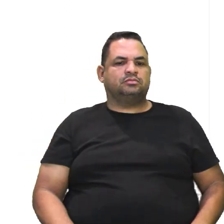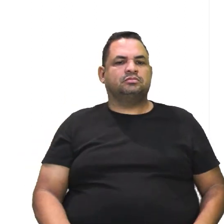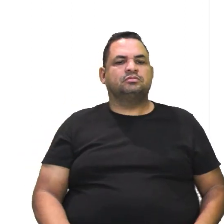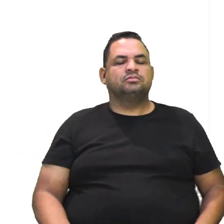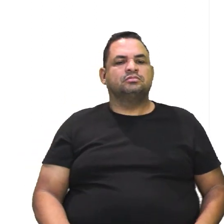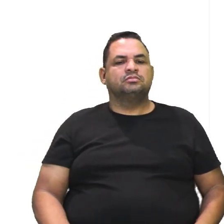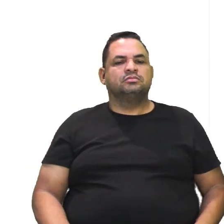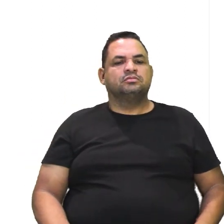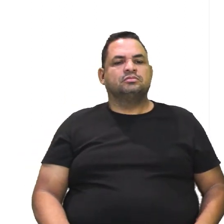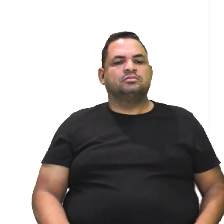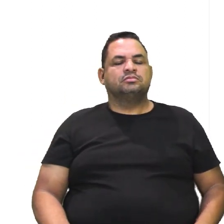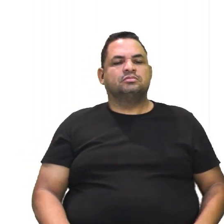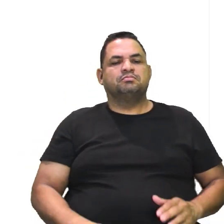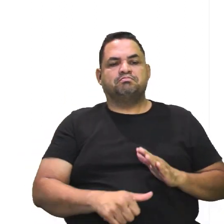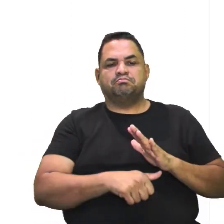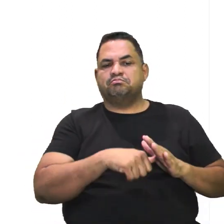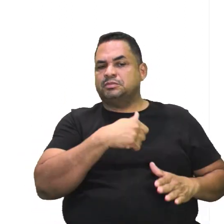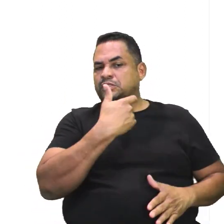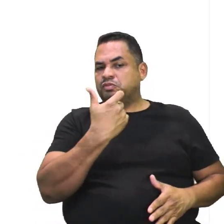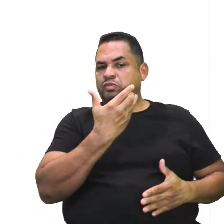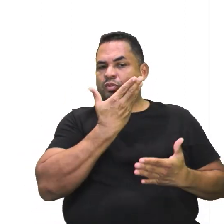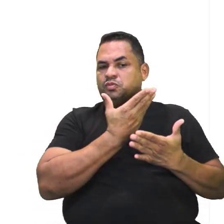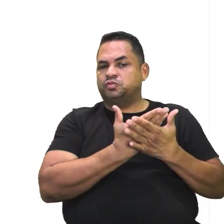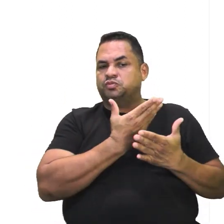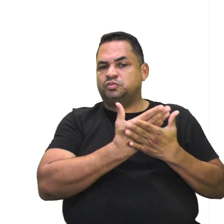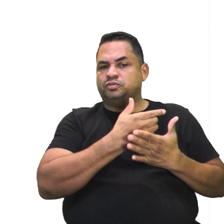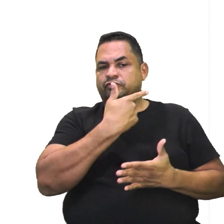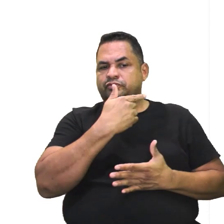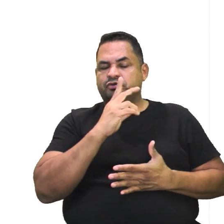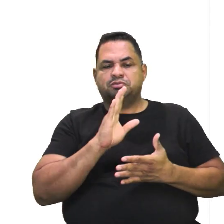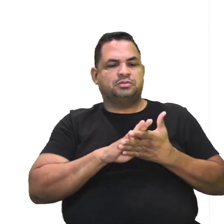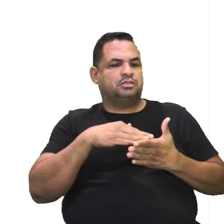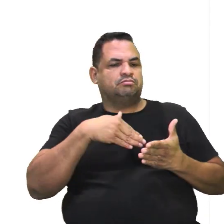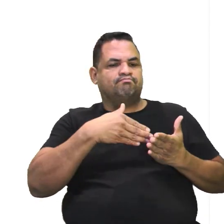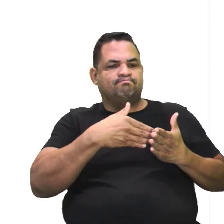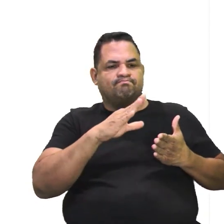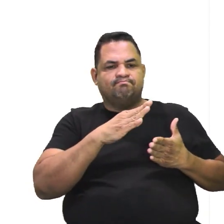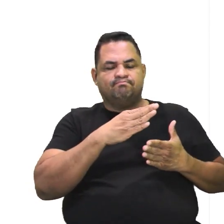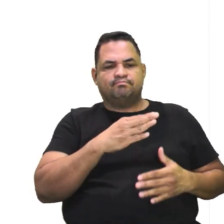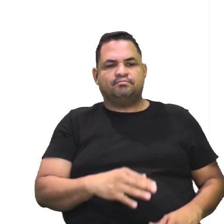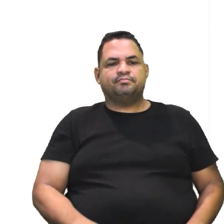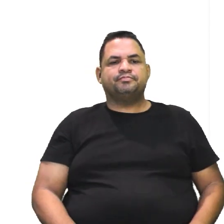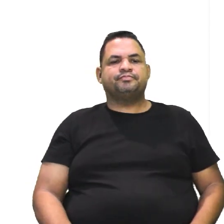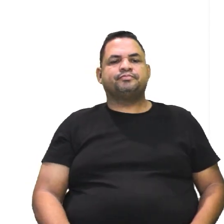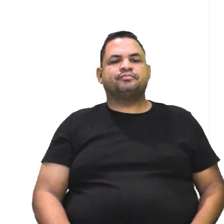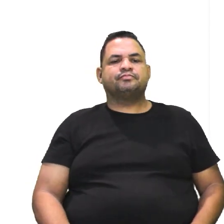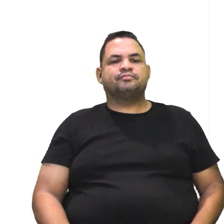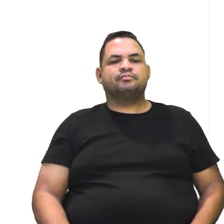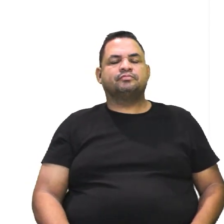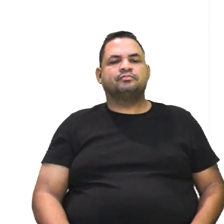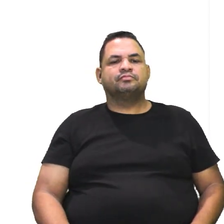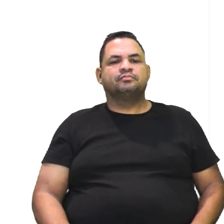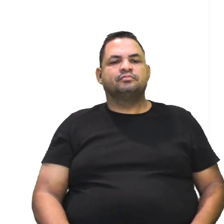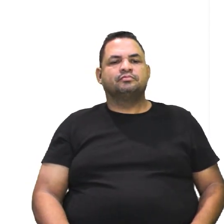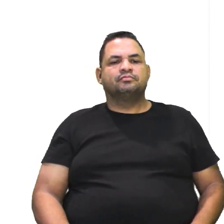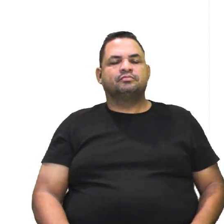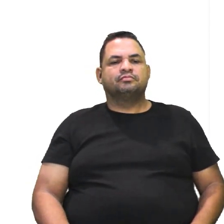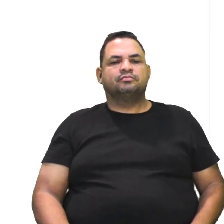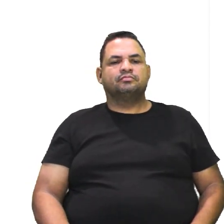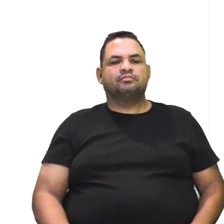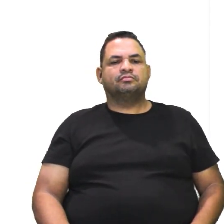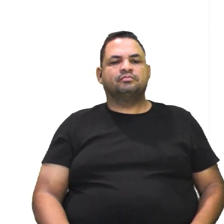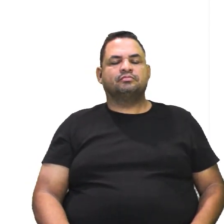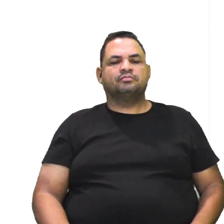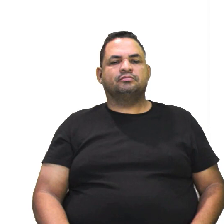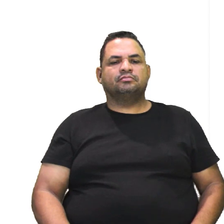Tem aquele primeiro somente estuda. Somente estuda. Então não serve, né? Não. Vamos pegar a canetinha aqui já e ir riscando? Vamos lá? Somente estuda não serve.